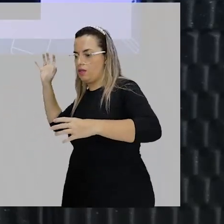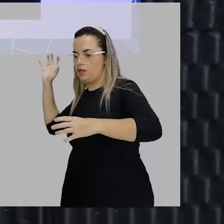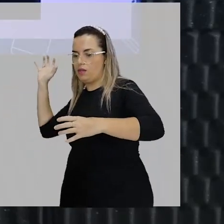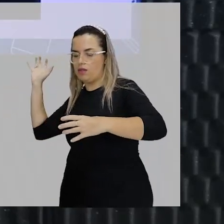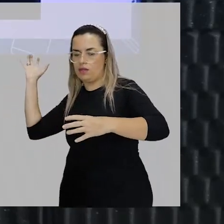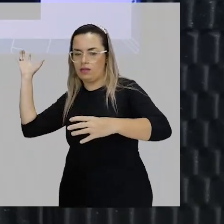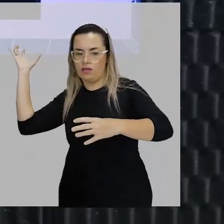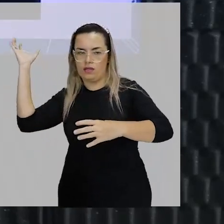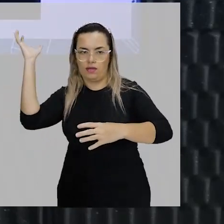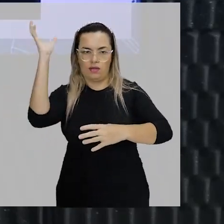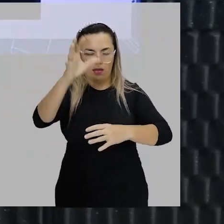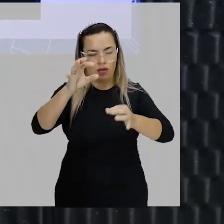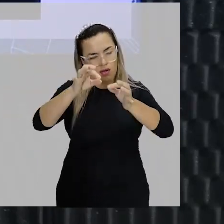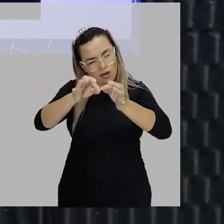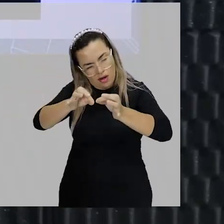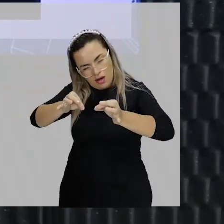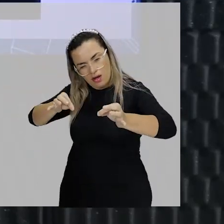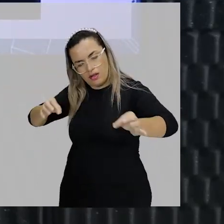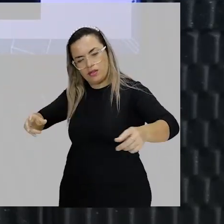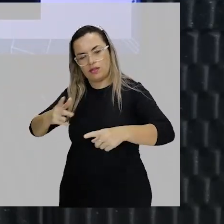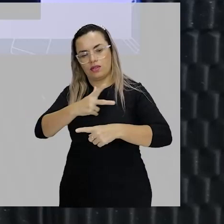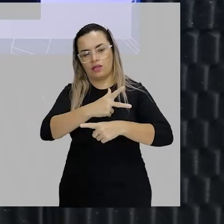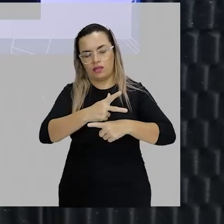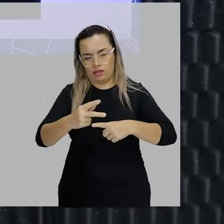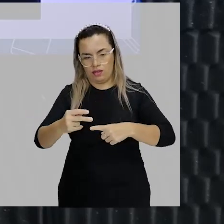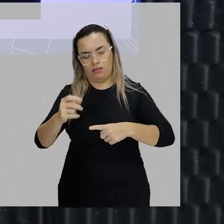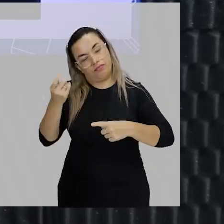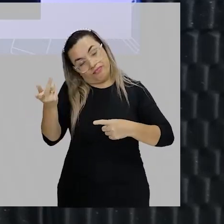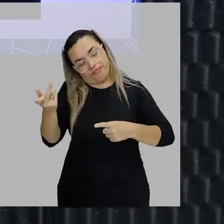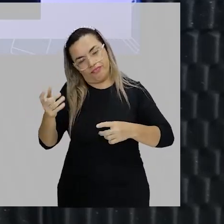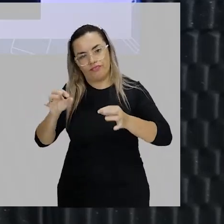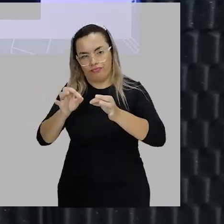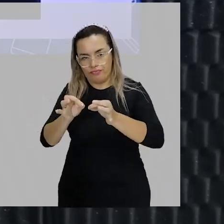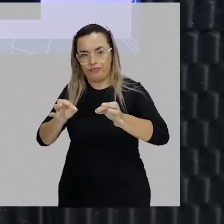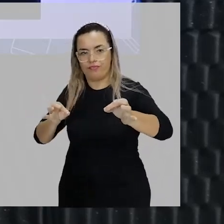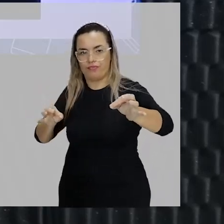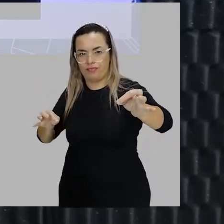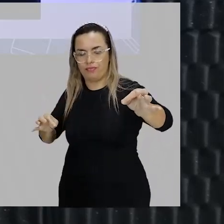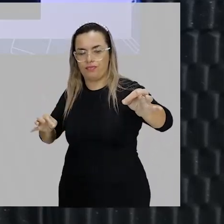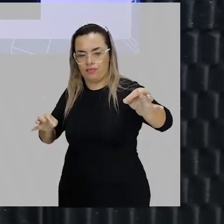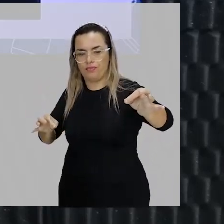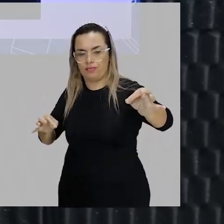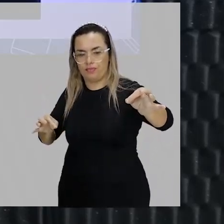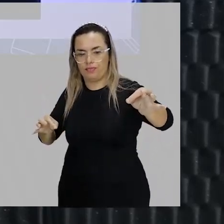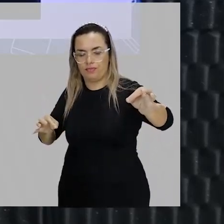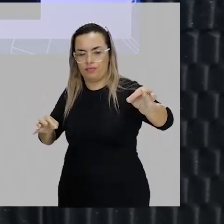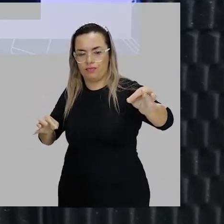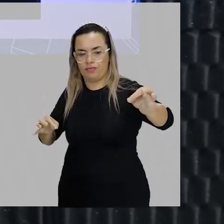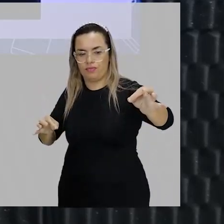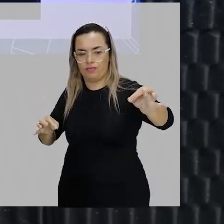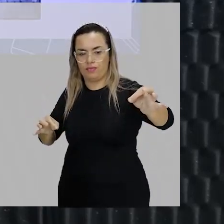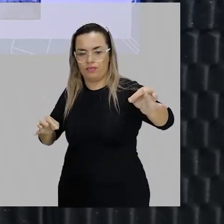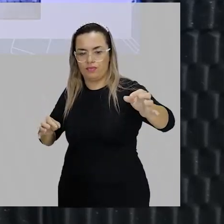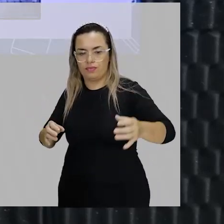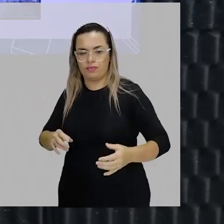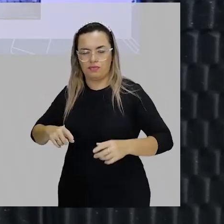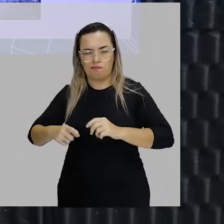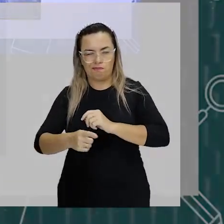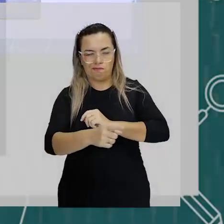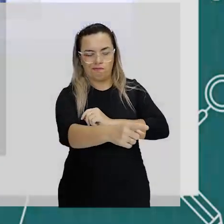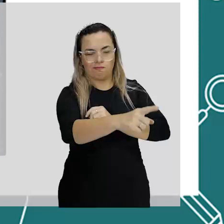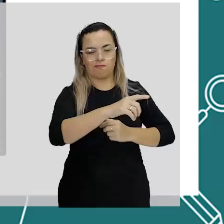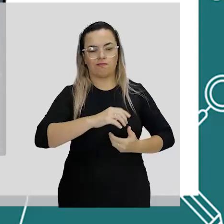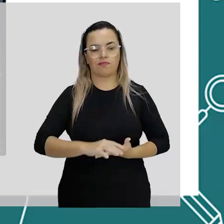aí o mais distante possível. Vai vencer quem lançar essa bola o mais distante possível.